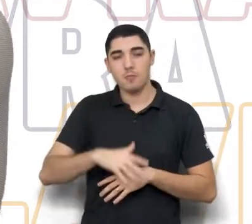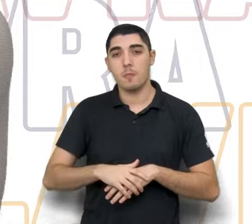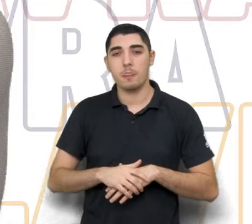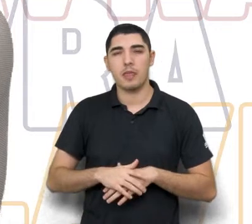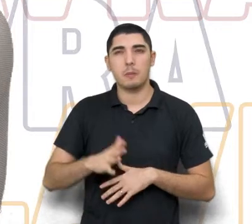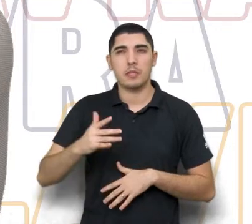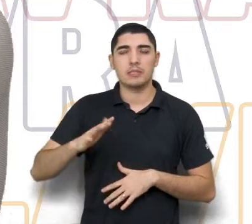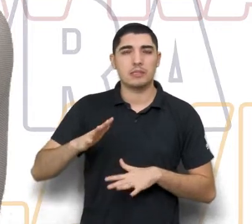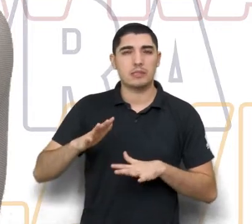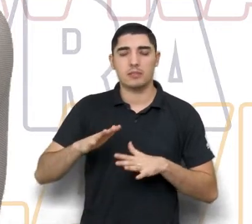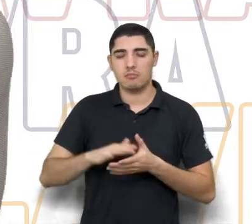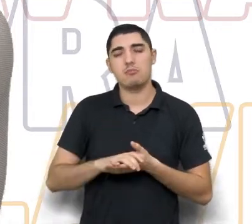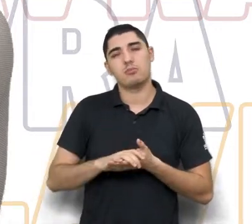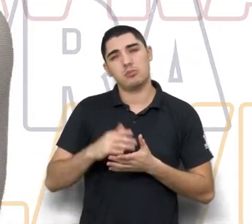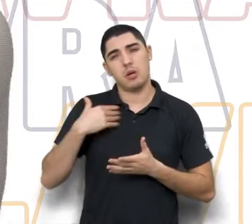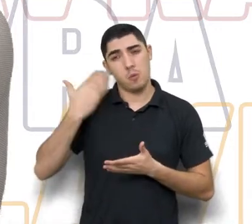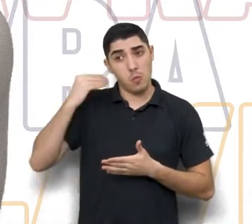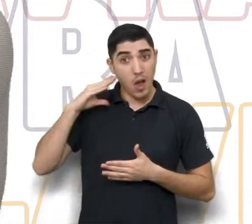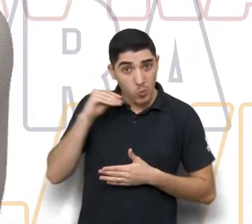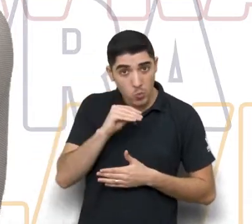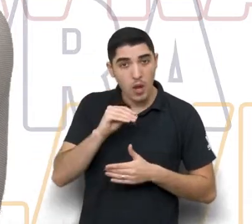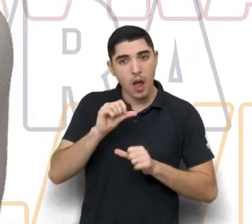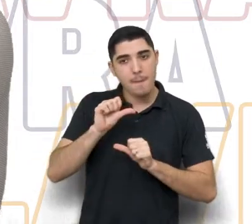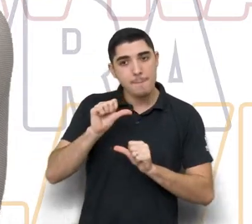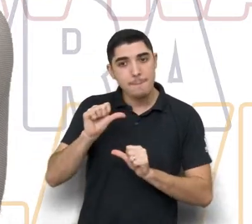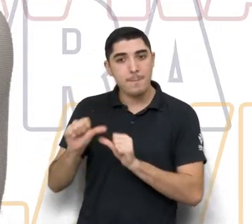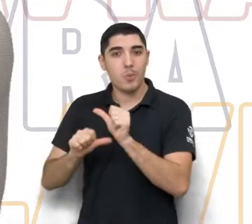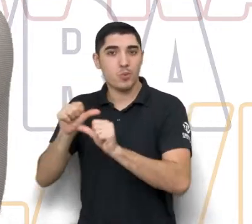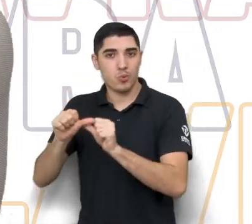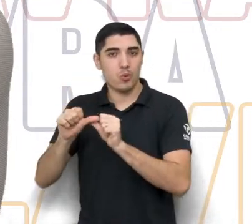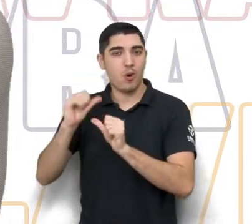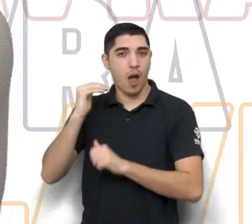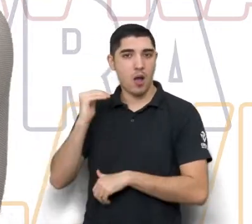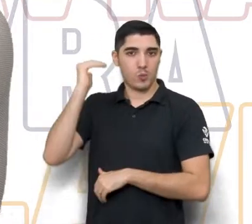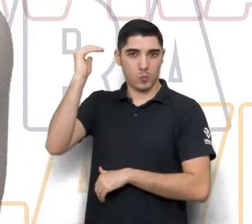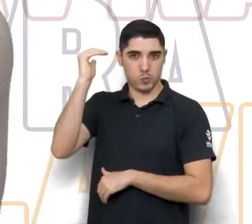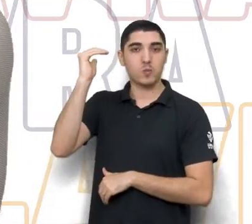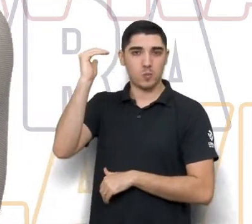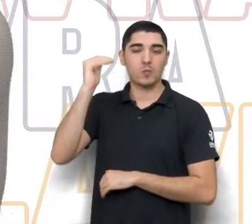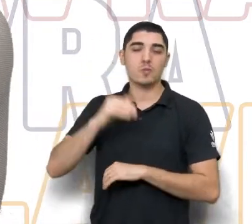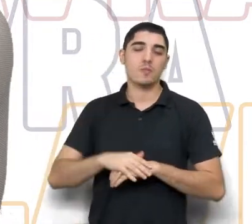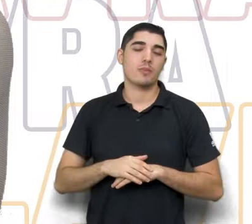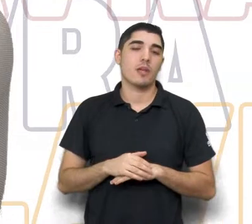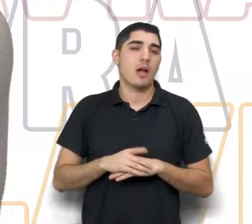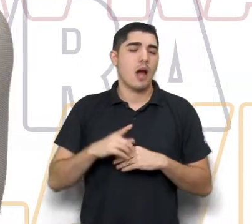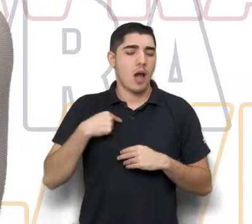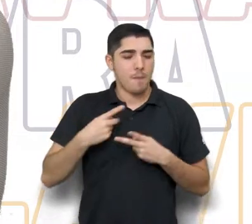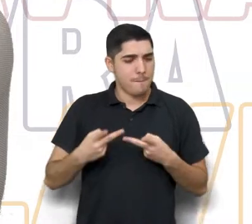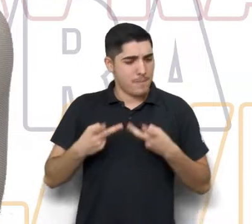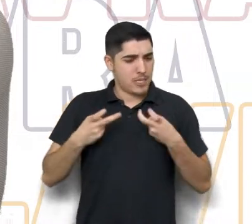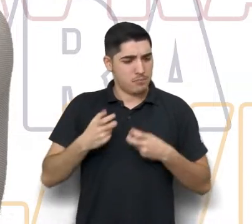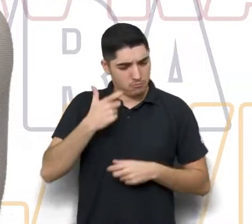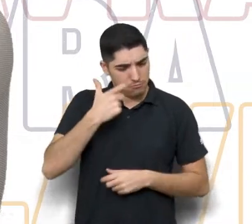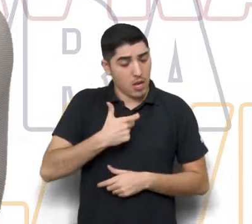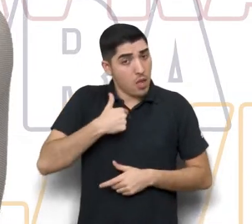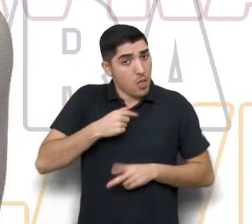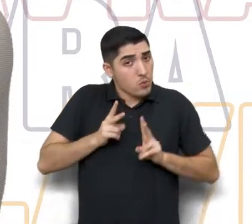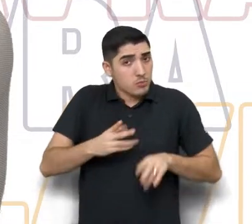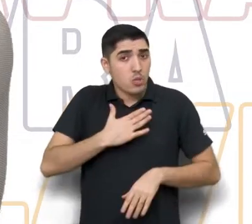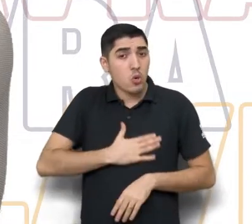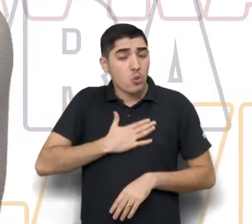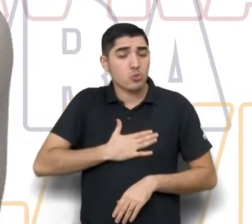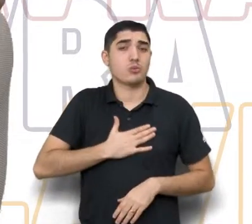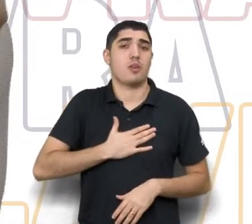Eu diria que na passagem da adolescência para o adulto, né? Porque aí, como eu sempre